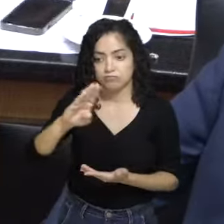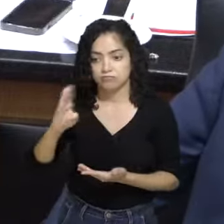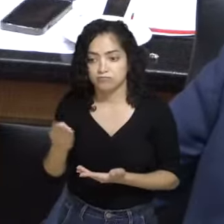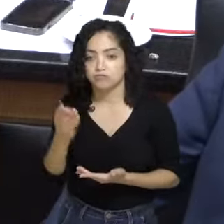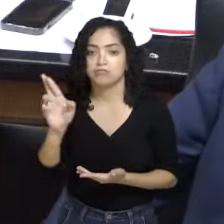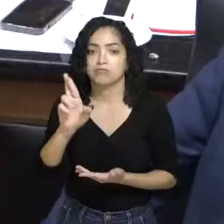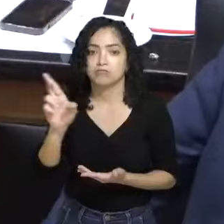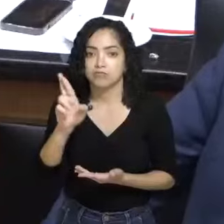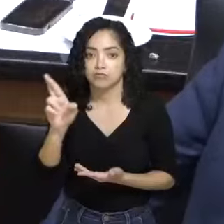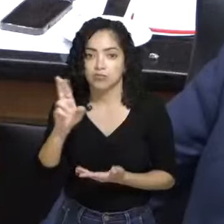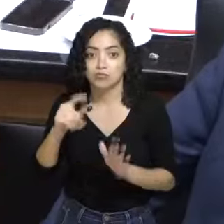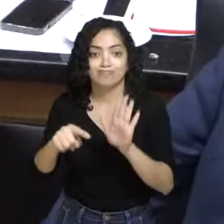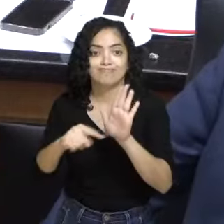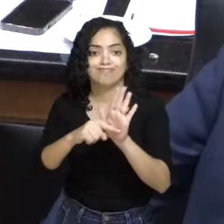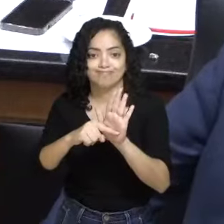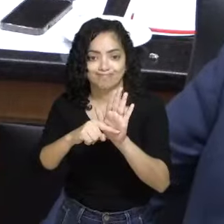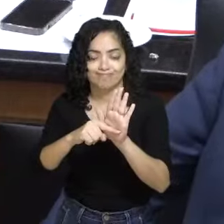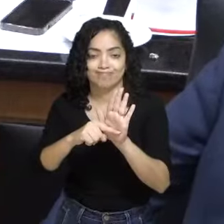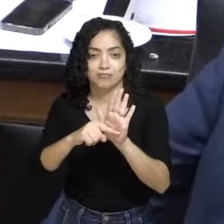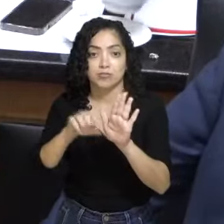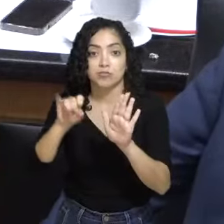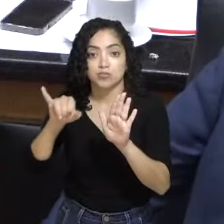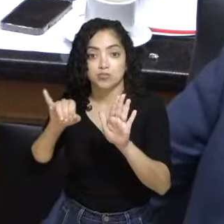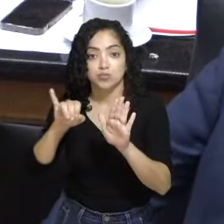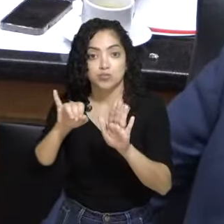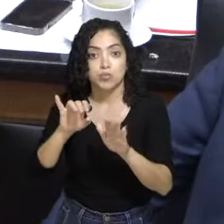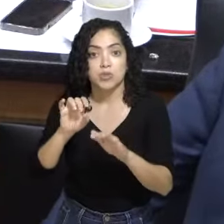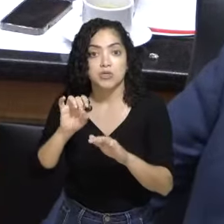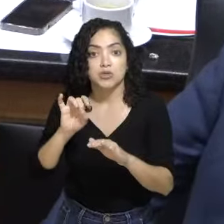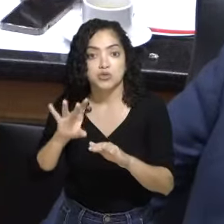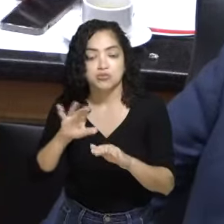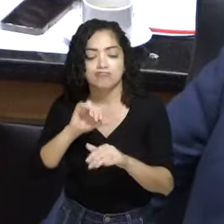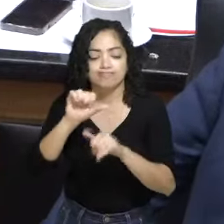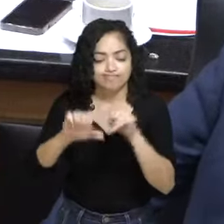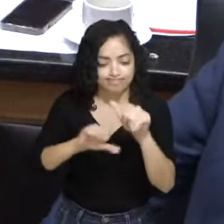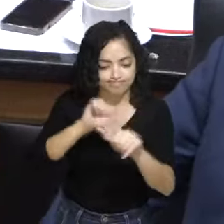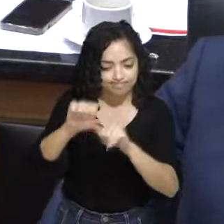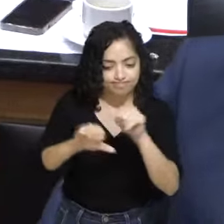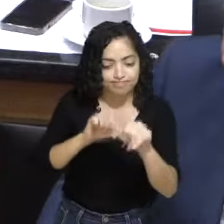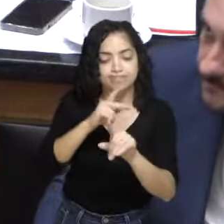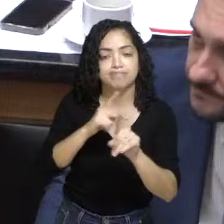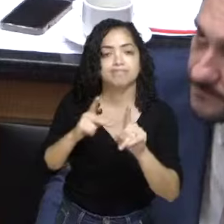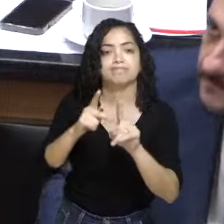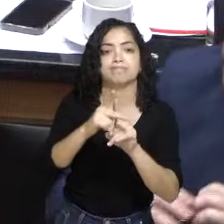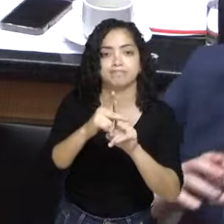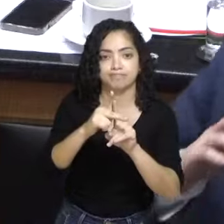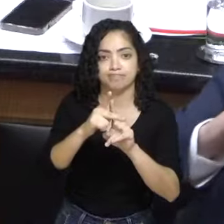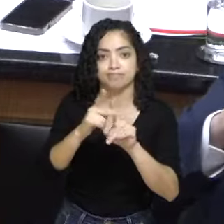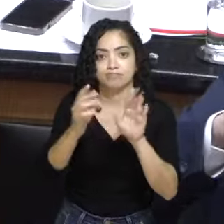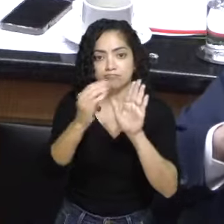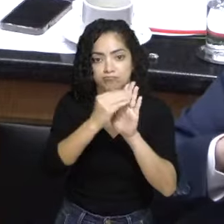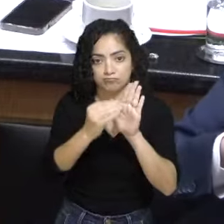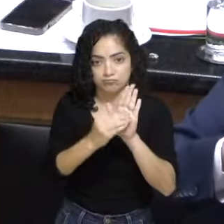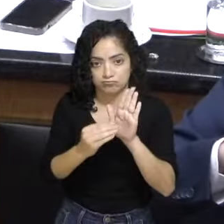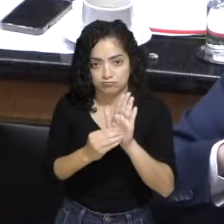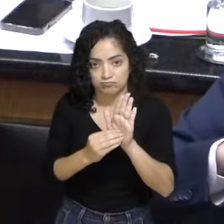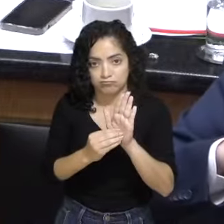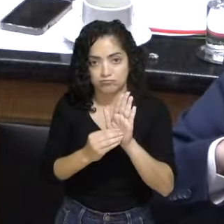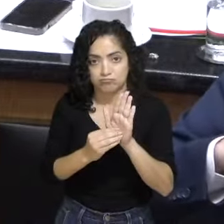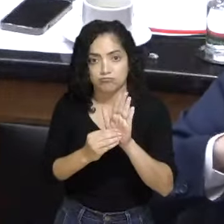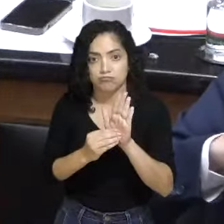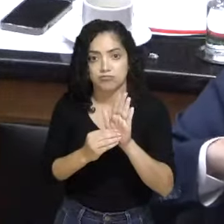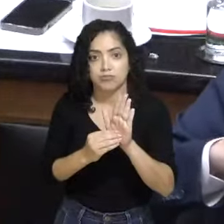reais, que somente uma reforma previdenciária completa, que incluísse de baixo para cima